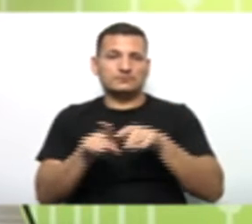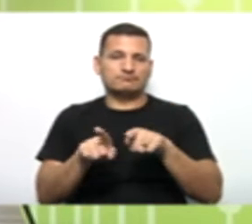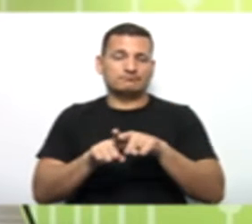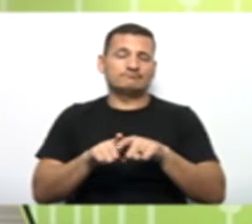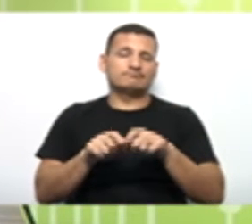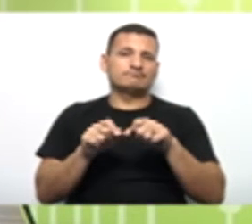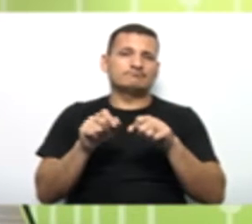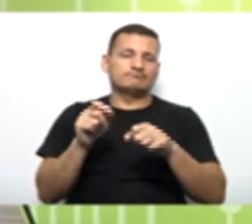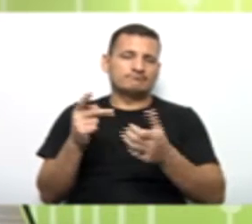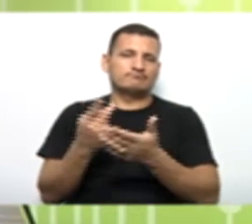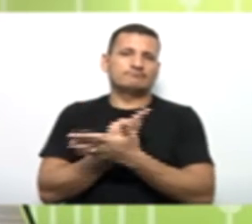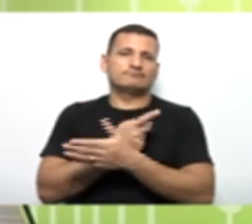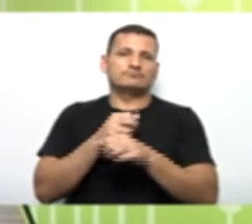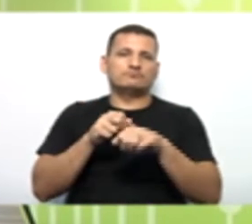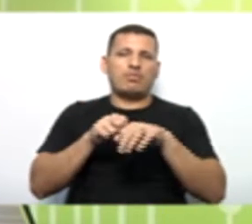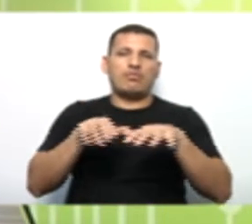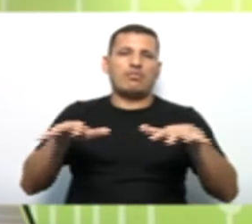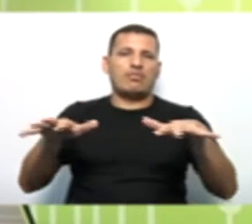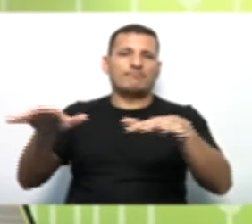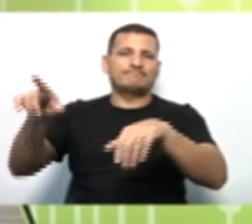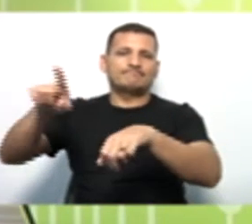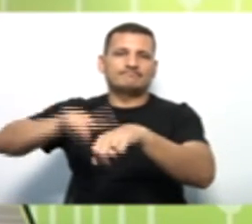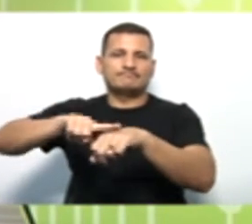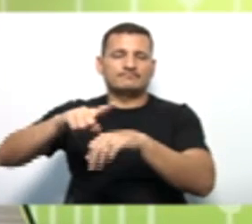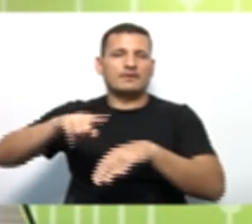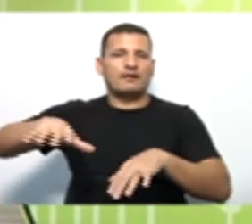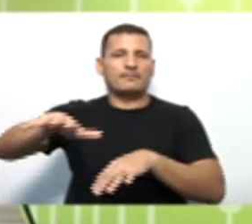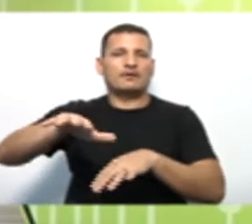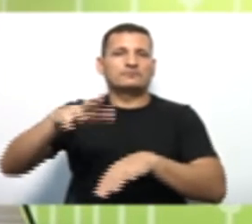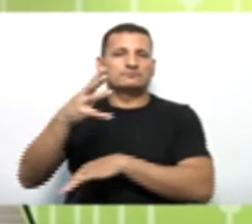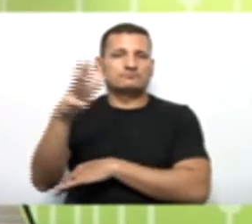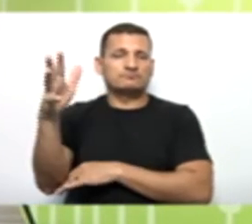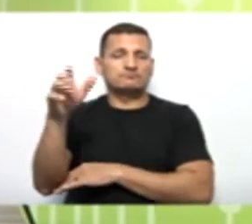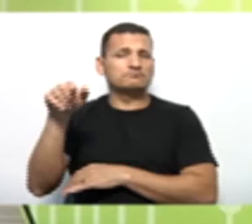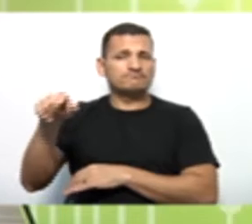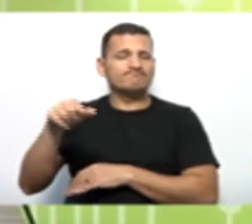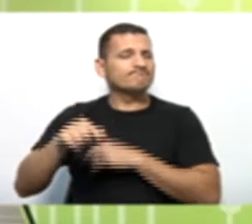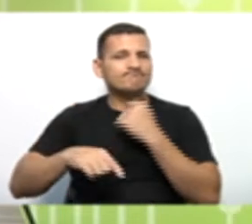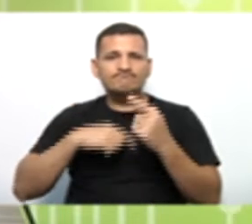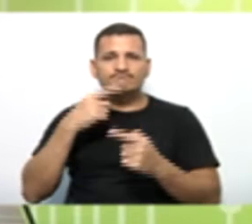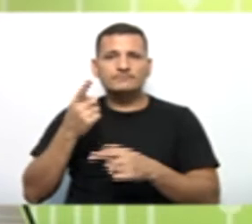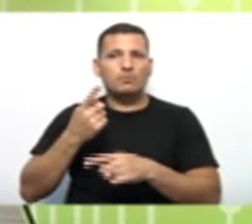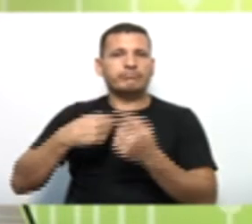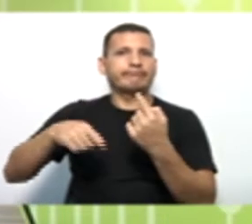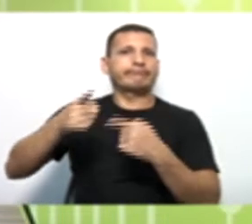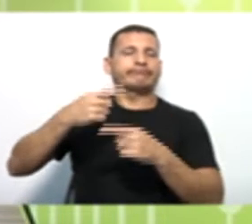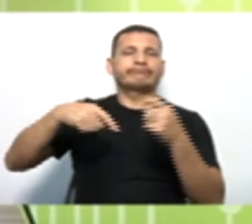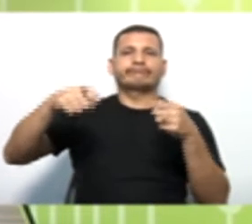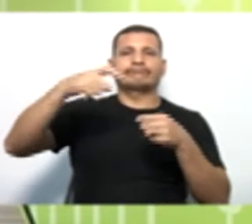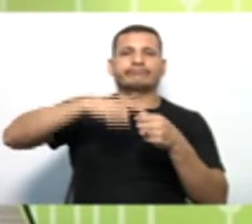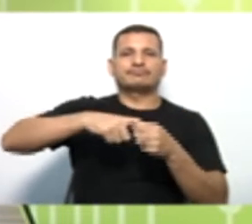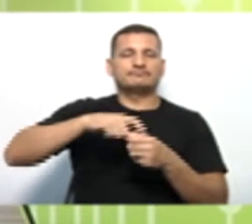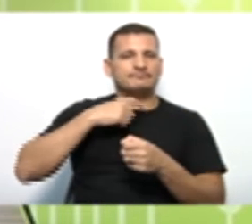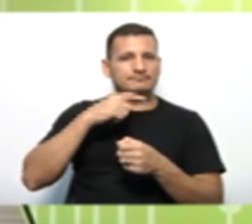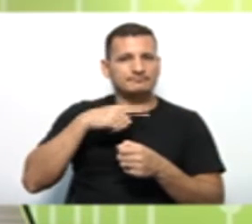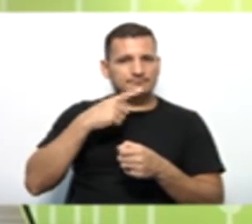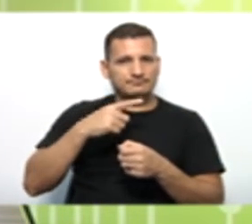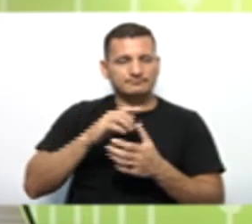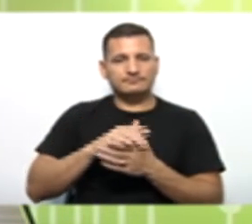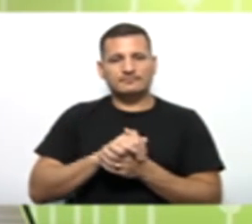ambiental. Essa contaminação não vai conseguir ser revertida totalmente. Por mais que a